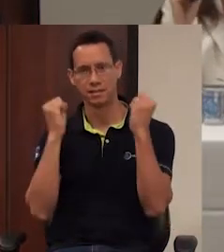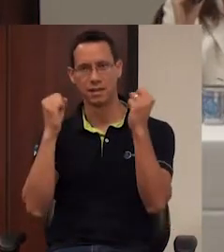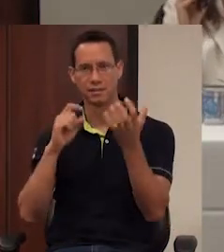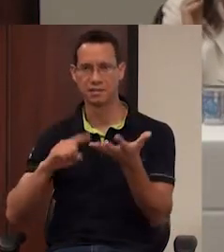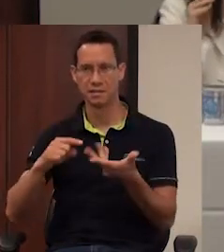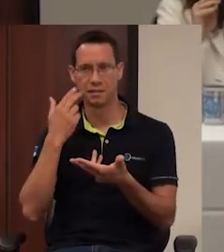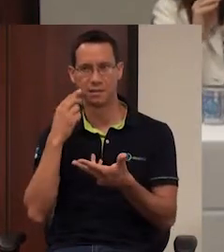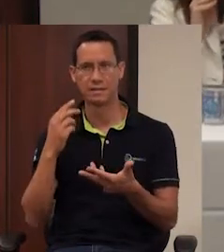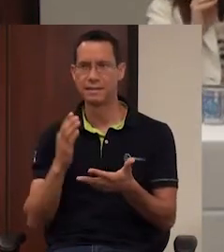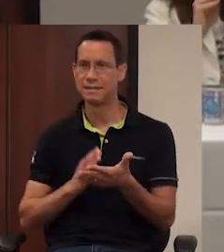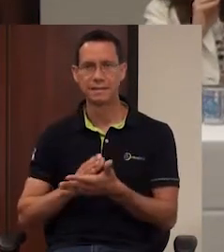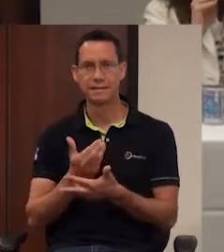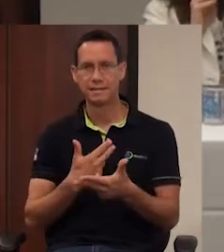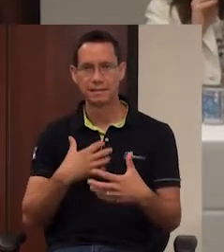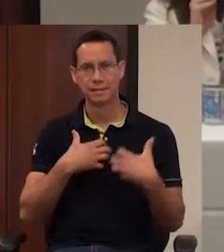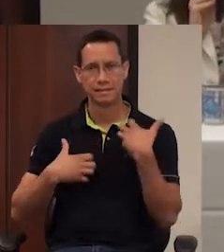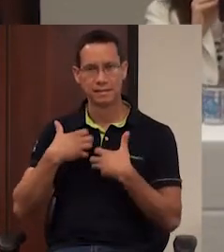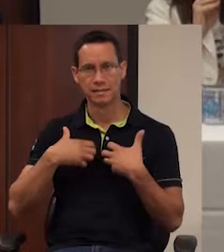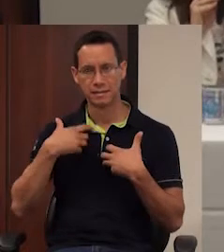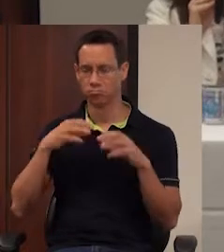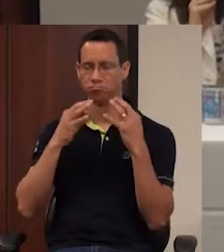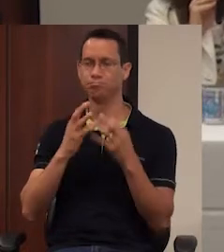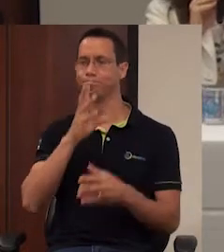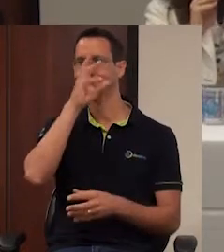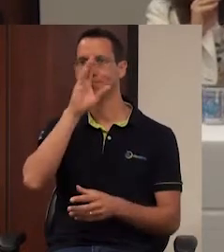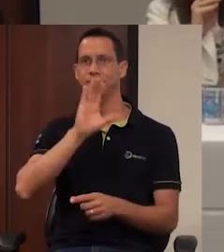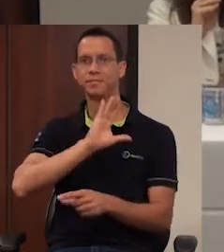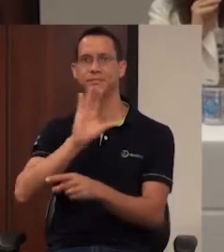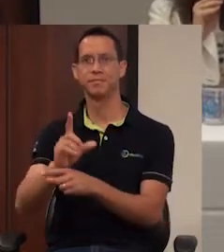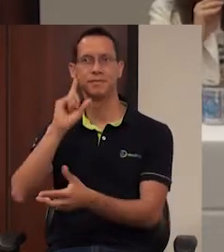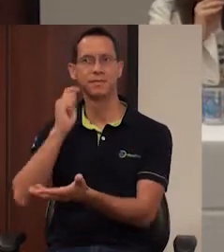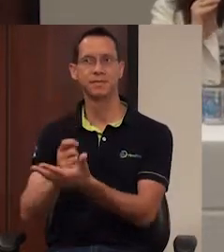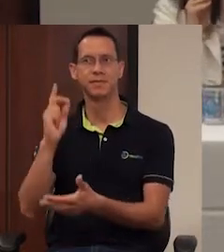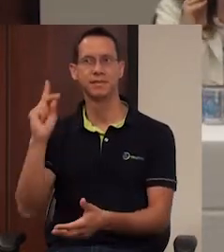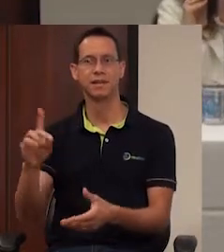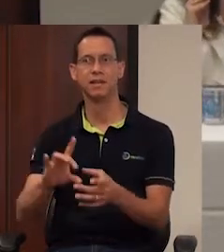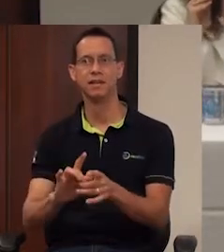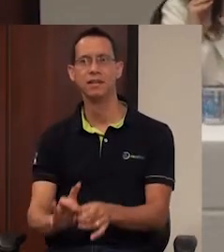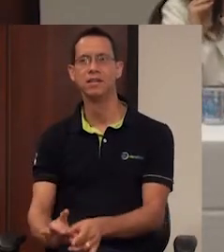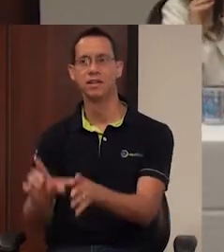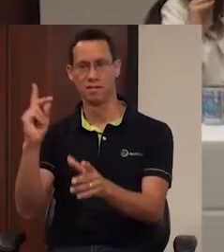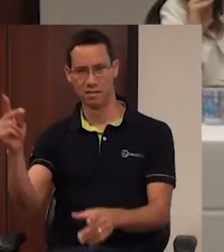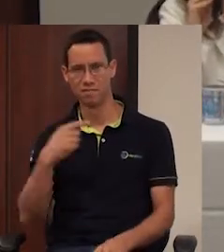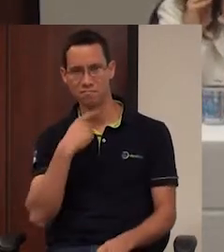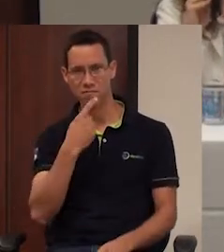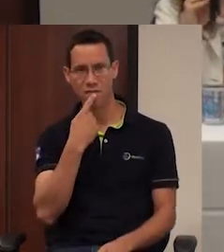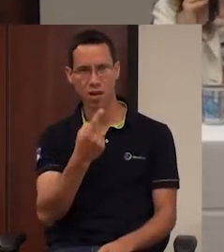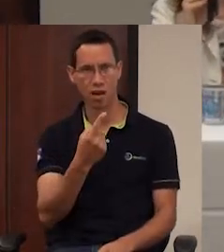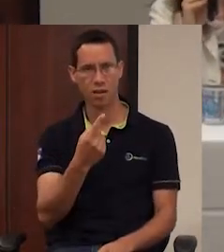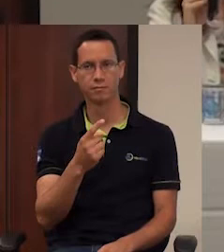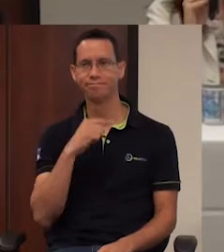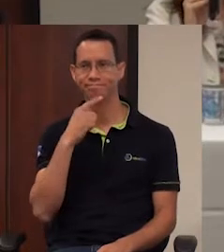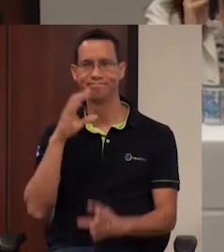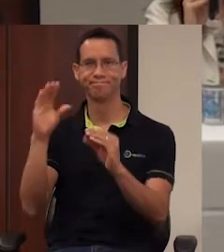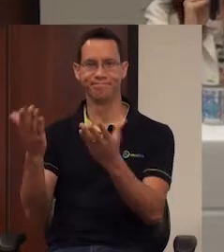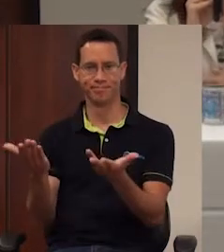de coisas que envolvem e de alguma forma você interfere, né, na liberdade daquela pessoa manifestar o que ela quer. A